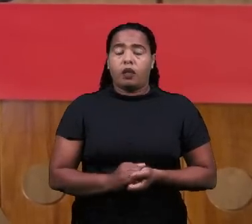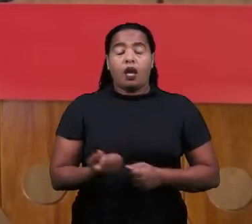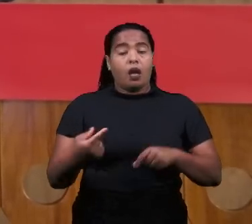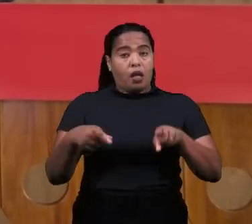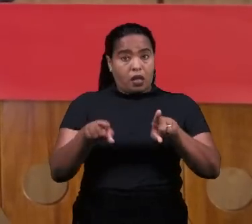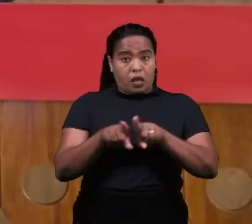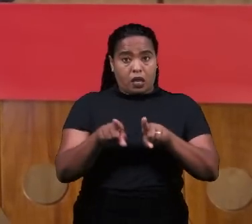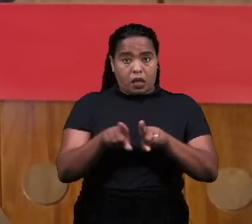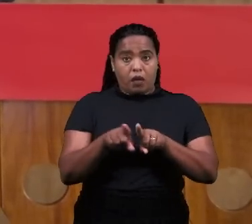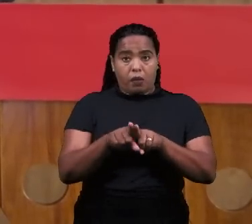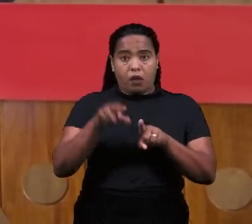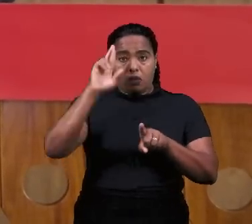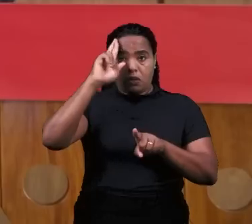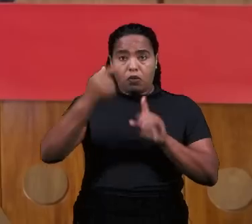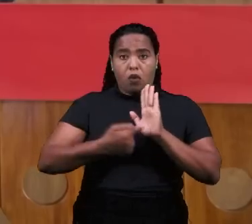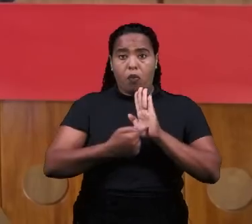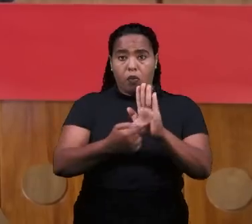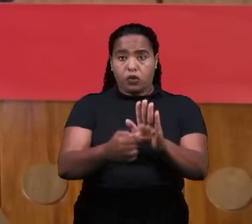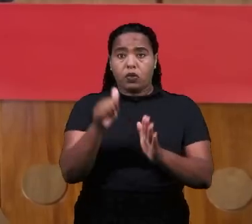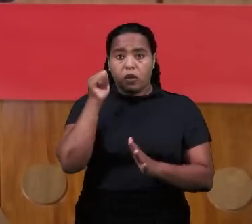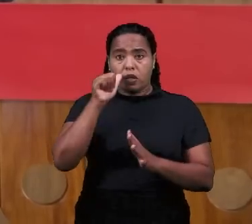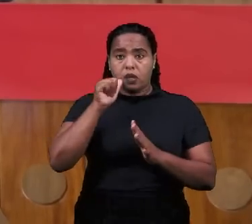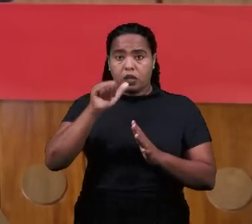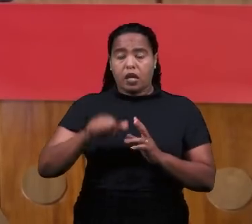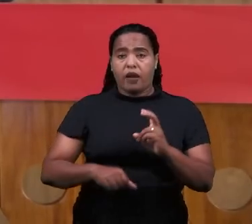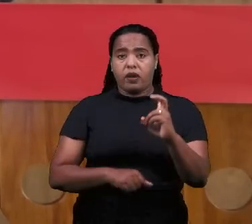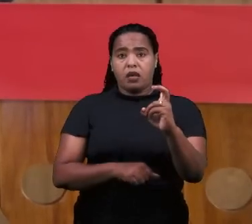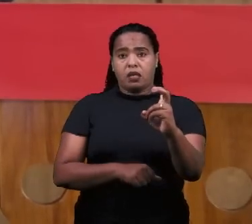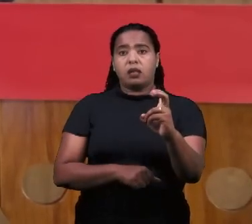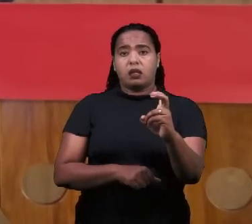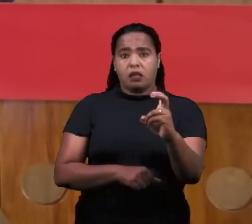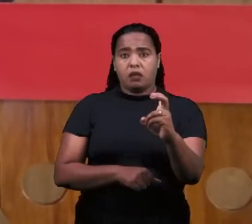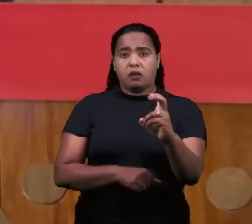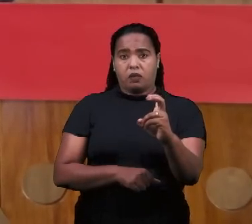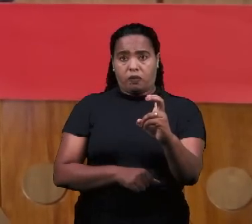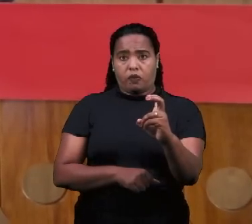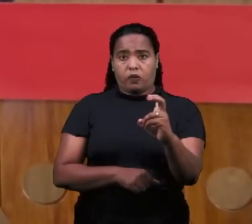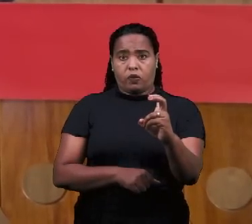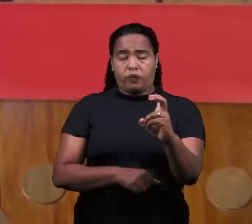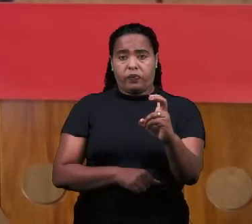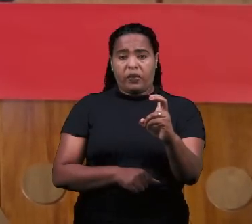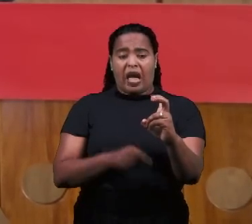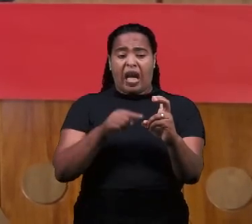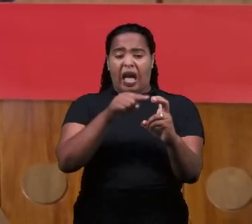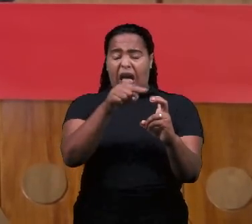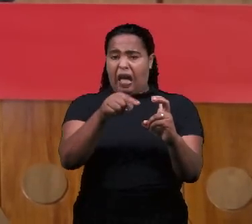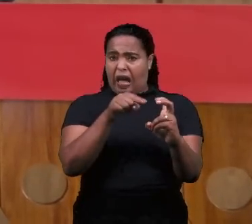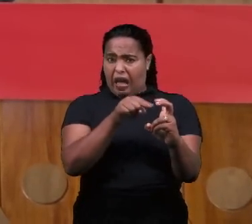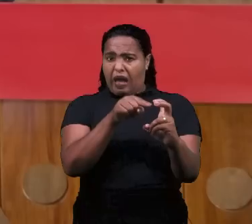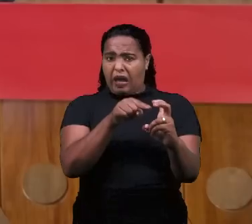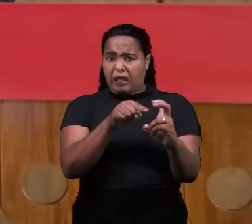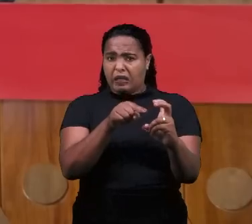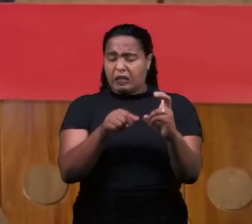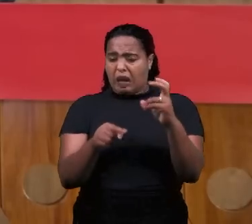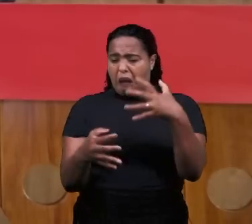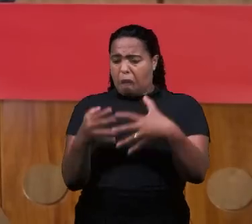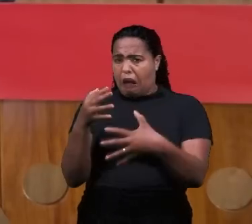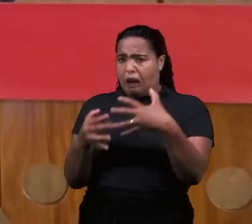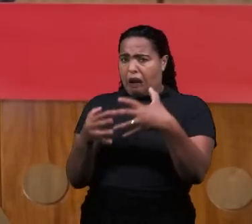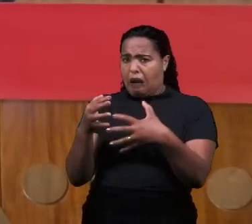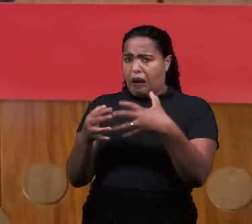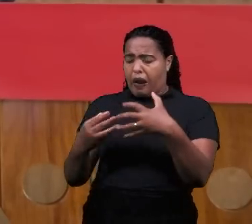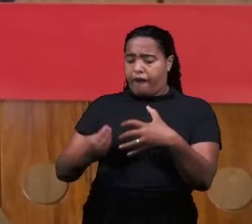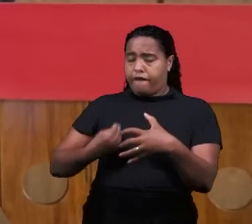5 irmãs que têm atrapalhado a vida espiritual do seu esposo. Já inclusive falou até em